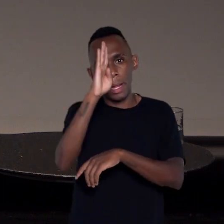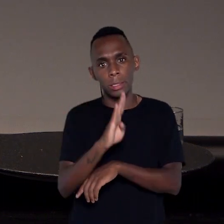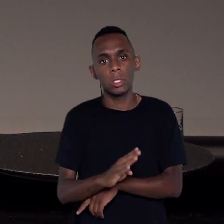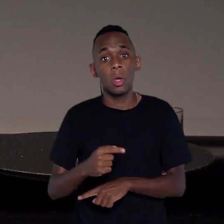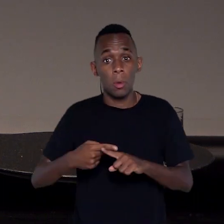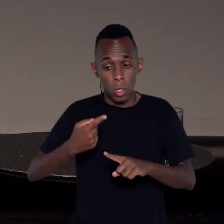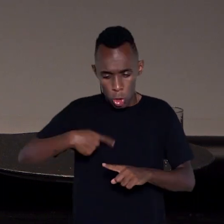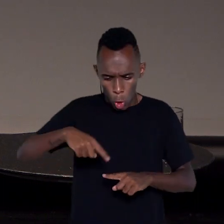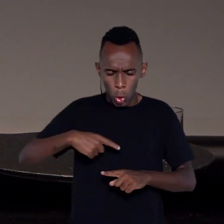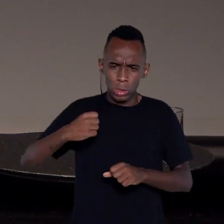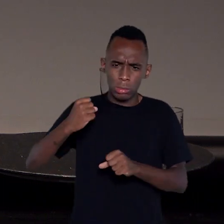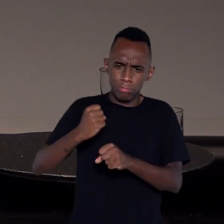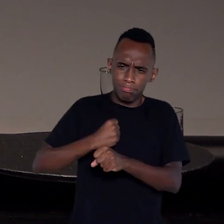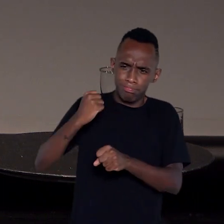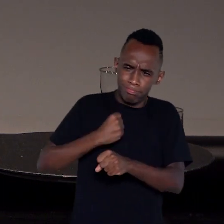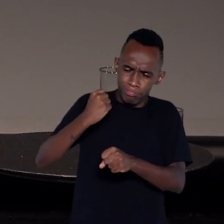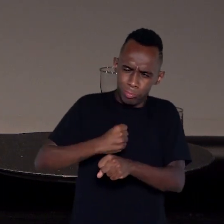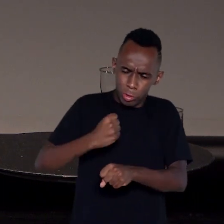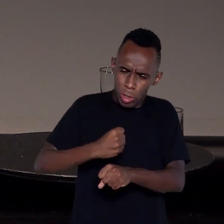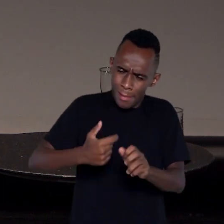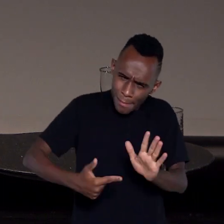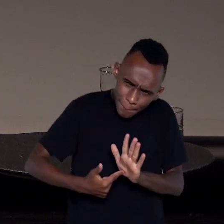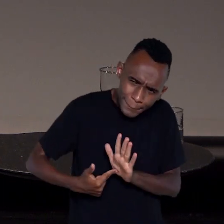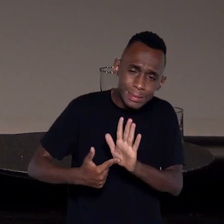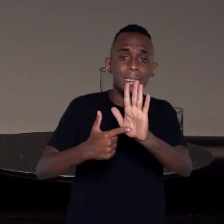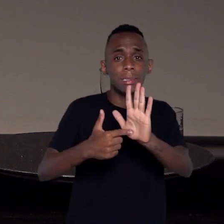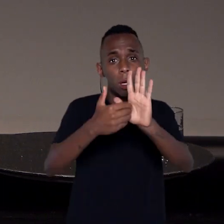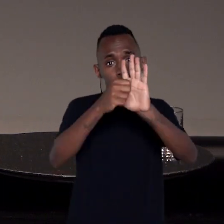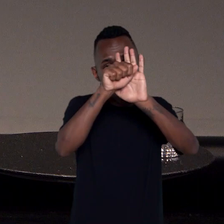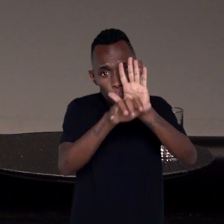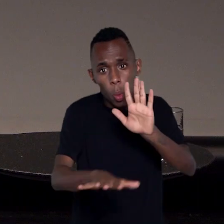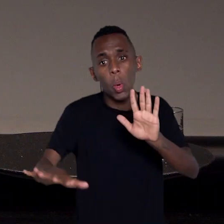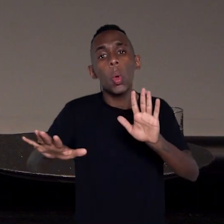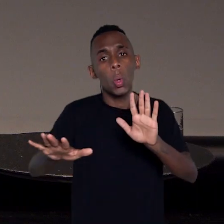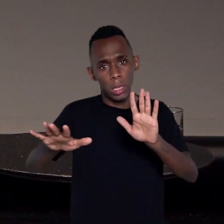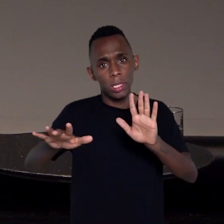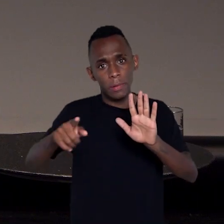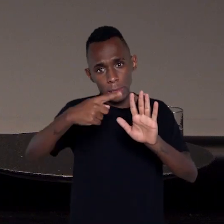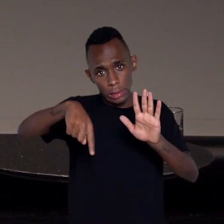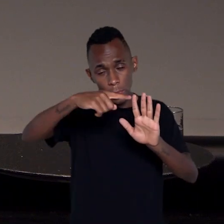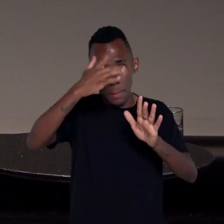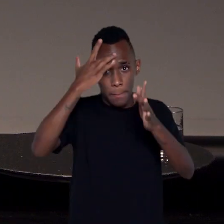que batalhamos pela divulgação do livro durante tantos e tantos anos, né, Marcelo?